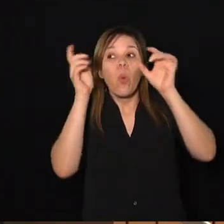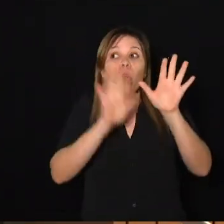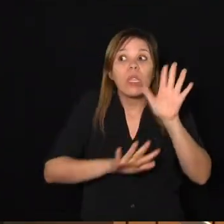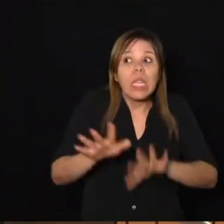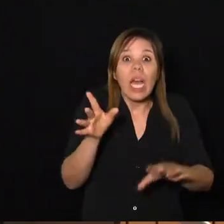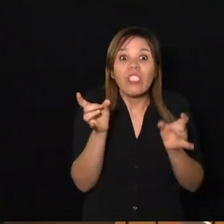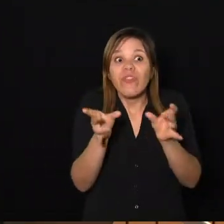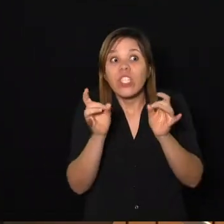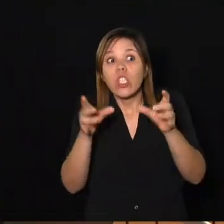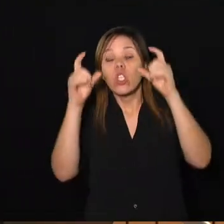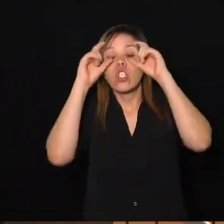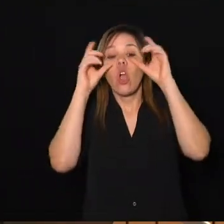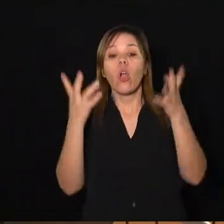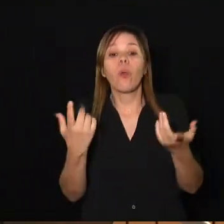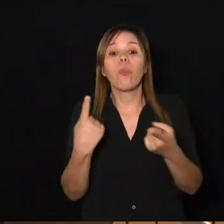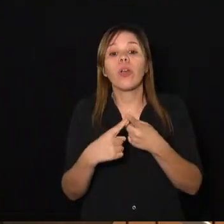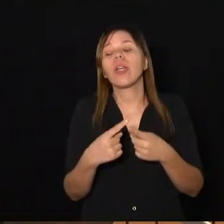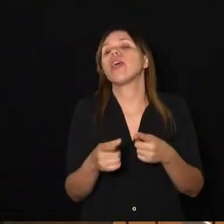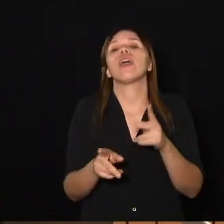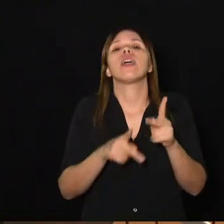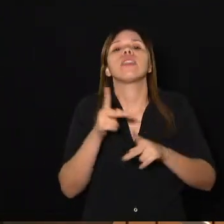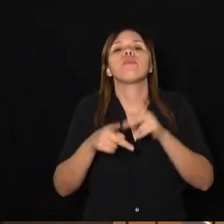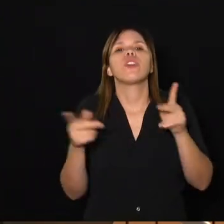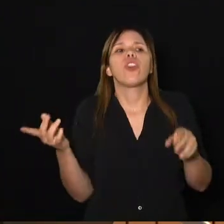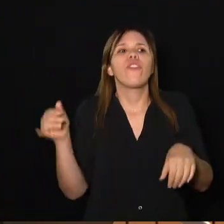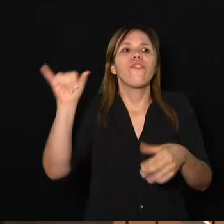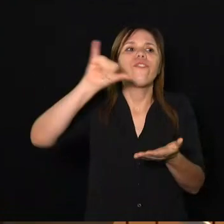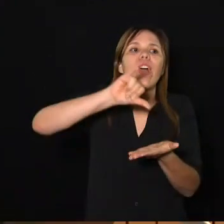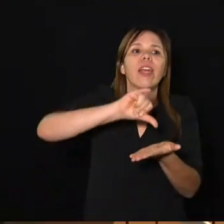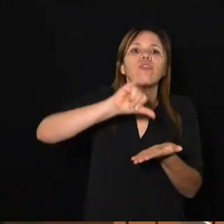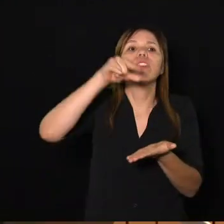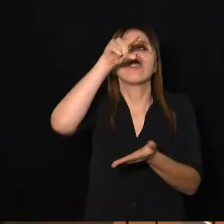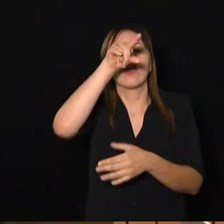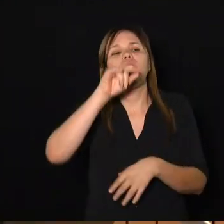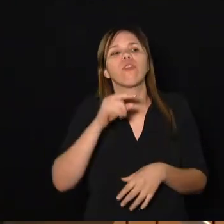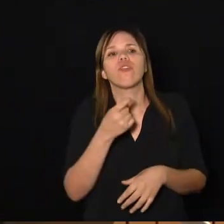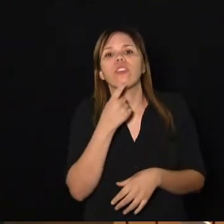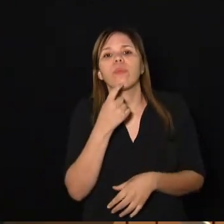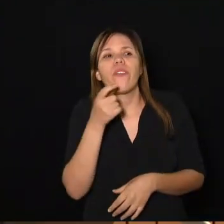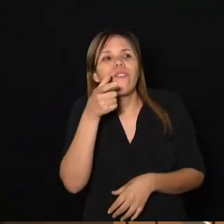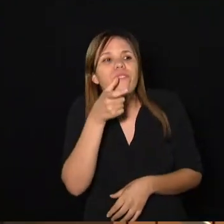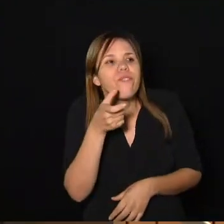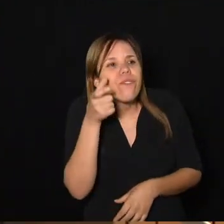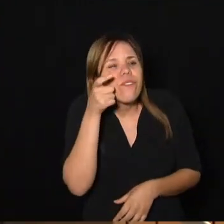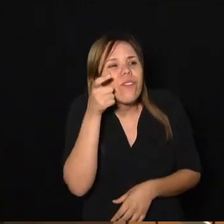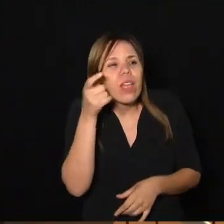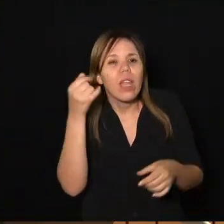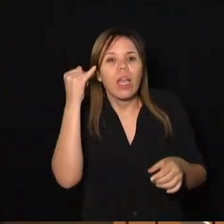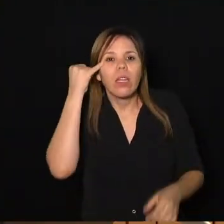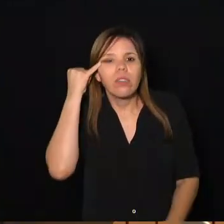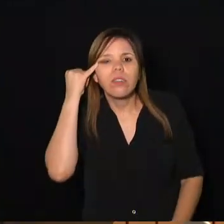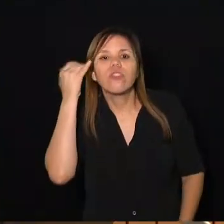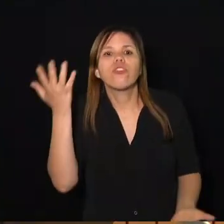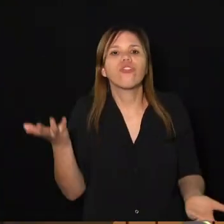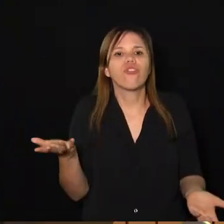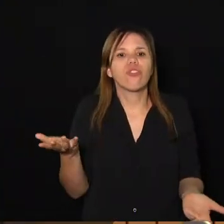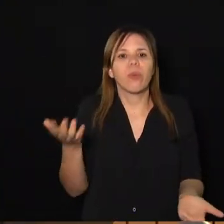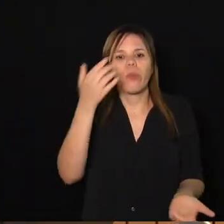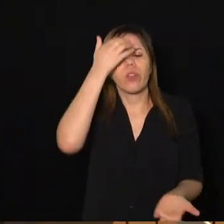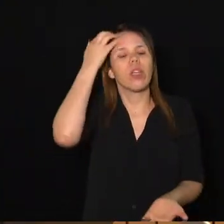de óculos por que que essa pessoa não vai aqui no centro de Campinas vê lá o chinesinho vendendo óculos a 10 reais por que não vai lá